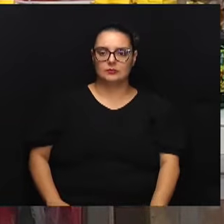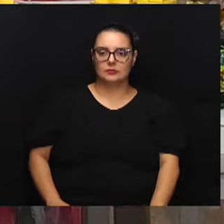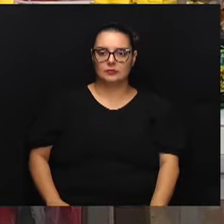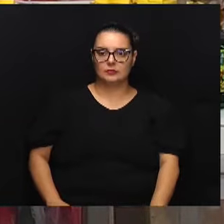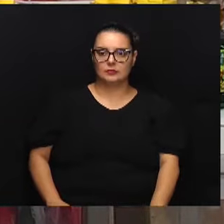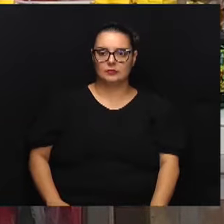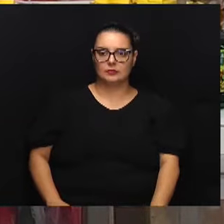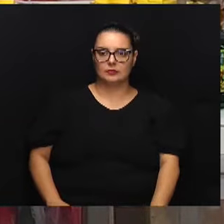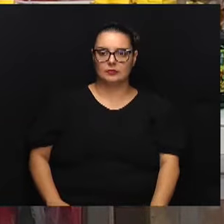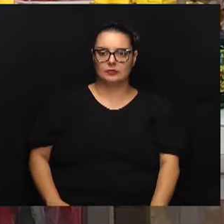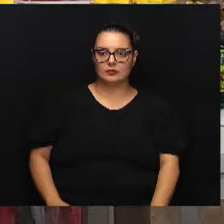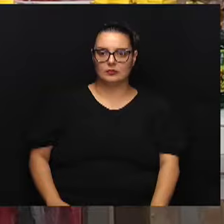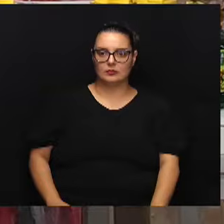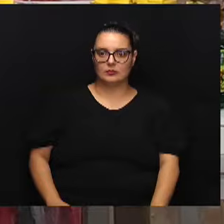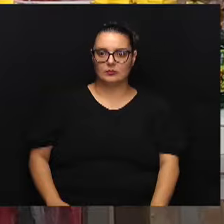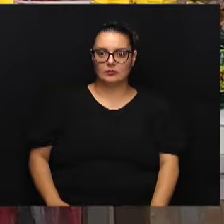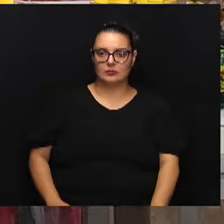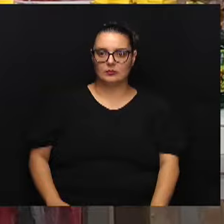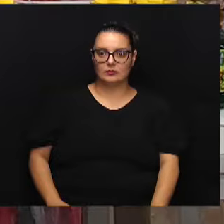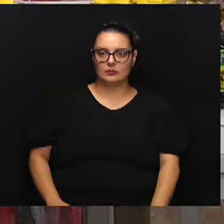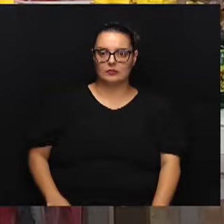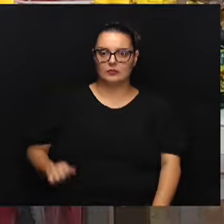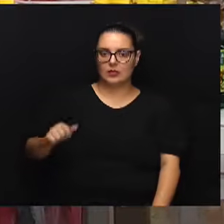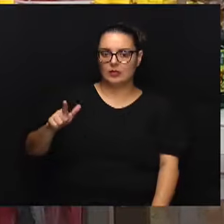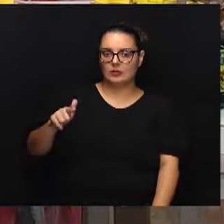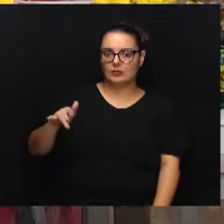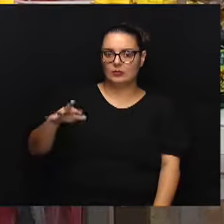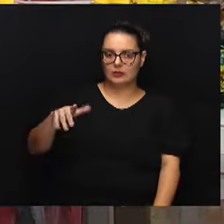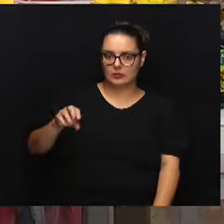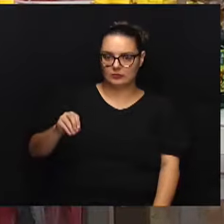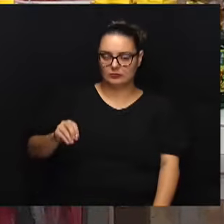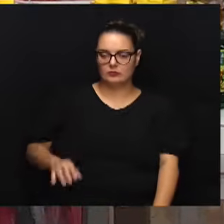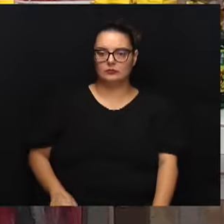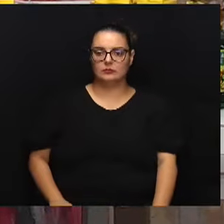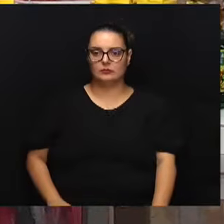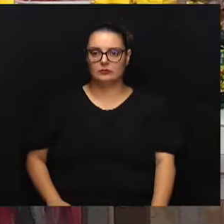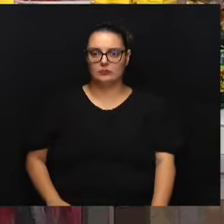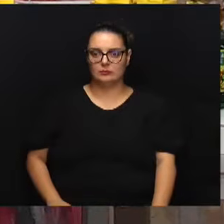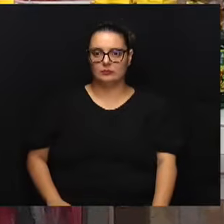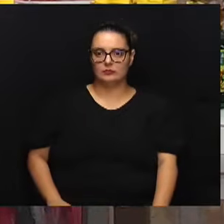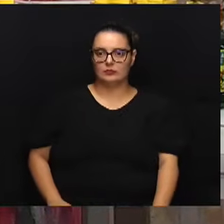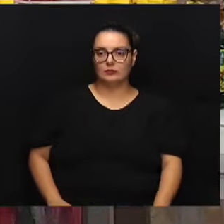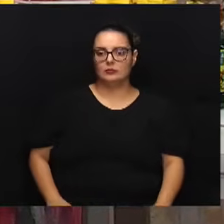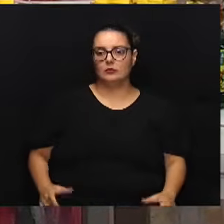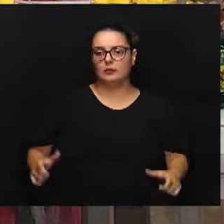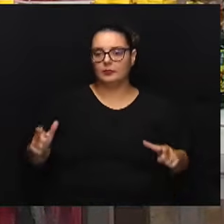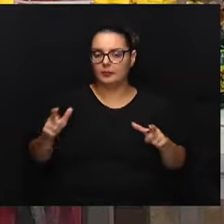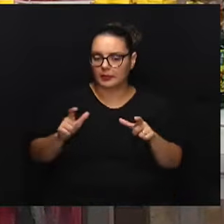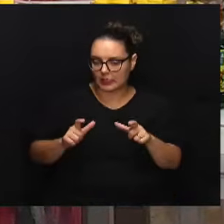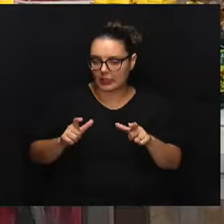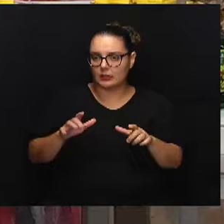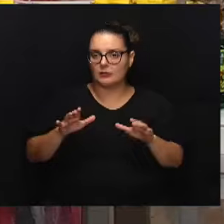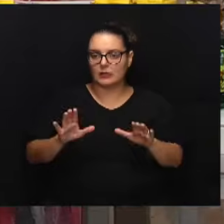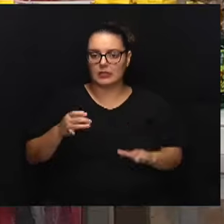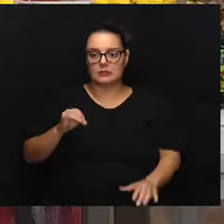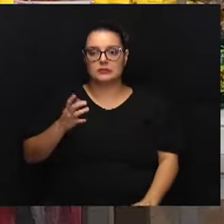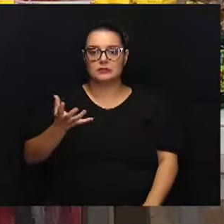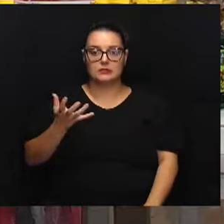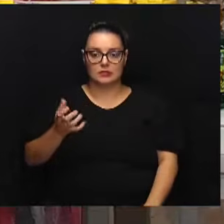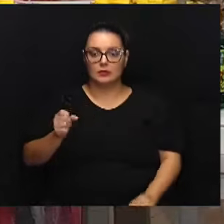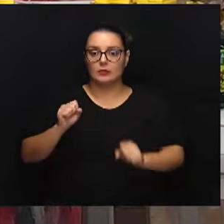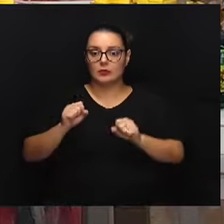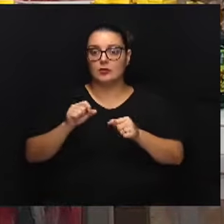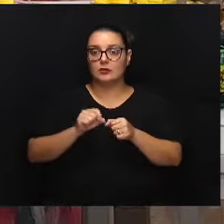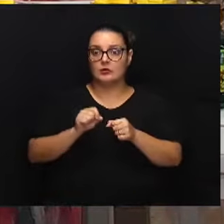tela, uma tela de algodão, certo? Peguei uma tela pequena, gente, mas se vocês quiserem, vocês podem